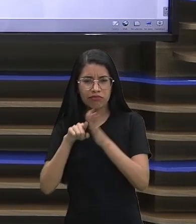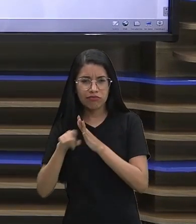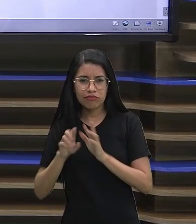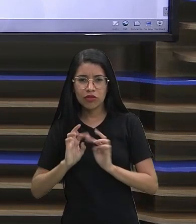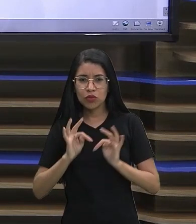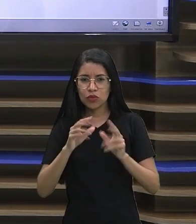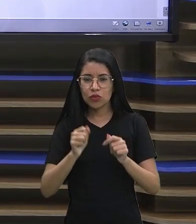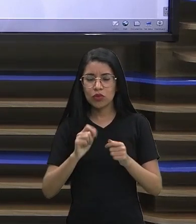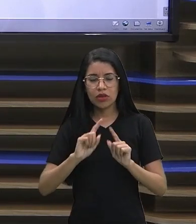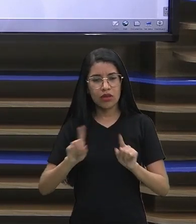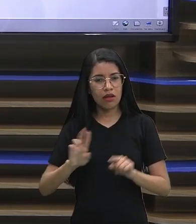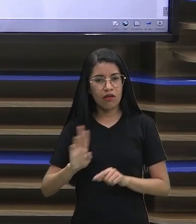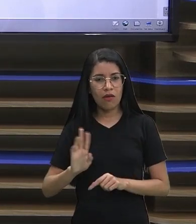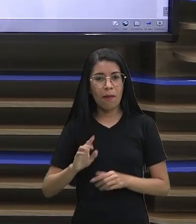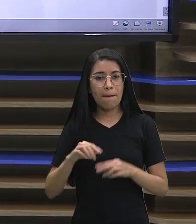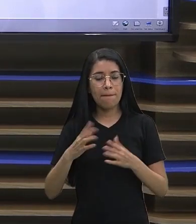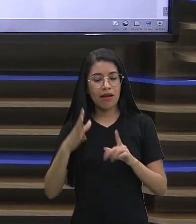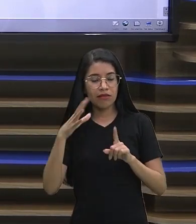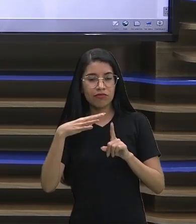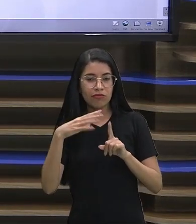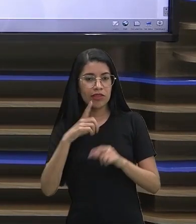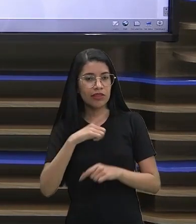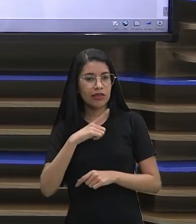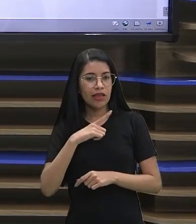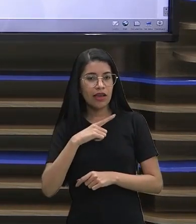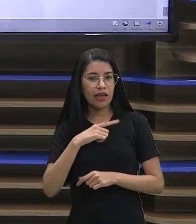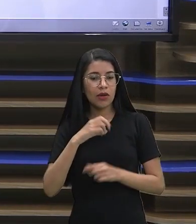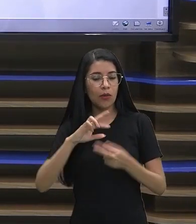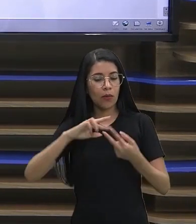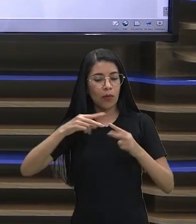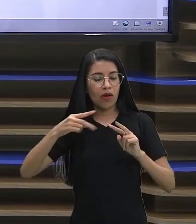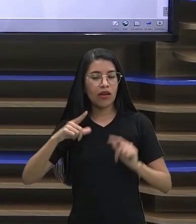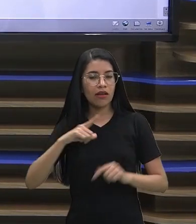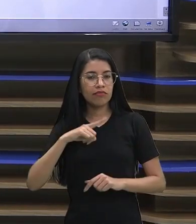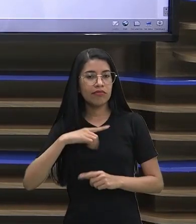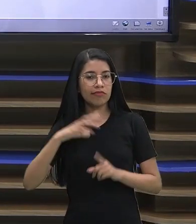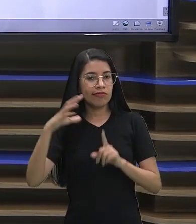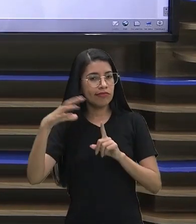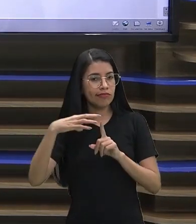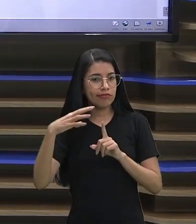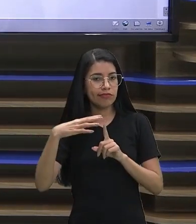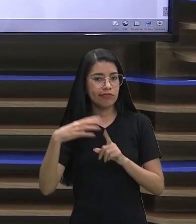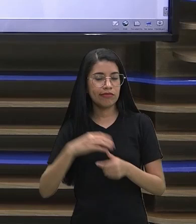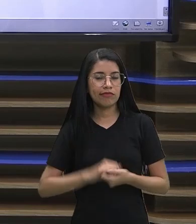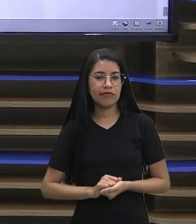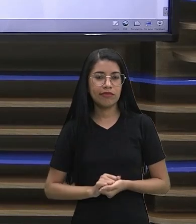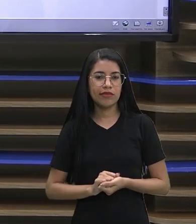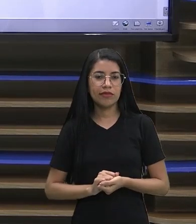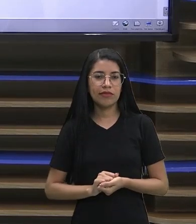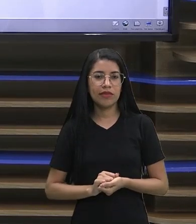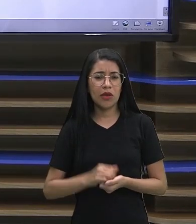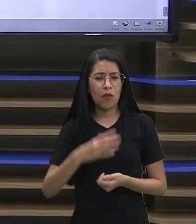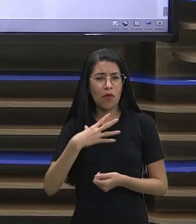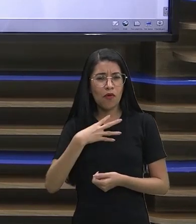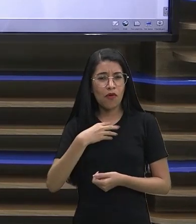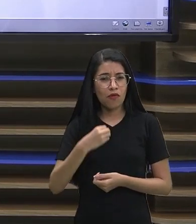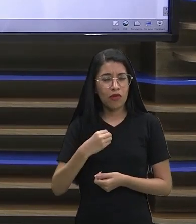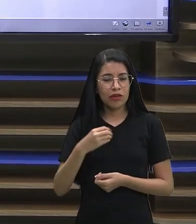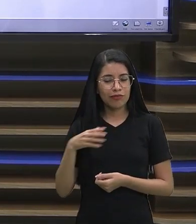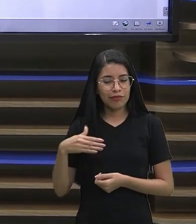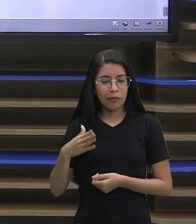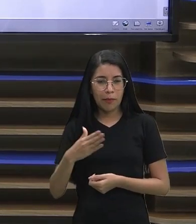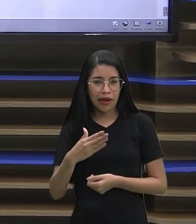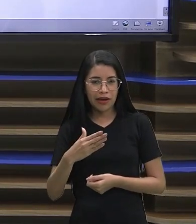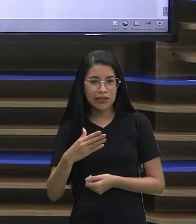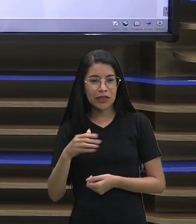mas me influencia. O que eu sou, o seu DNA influencia, né? Aquele negócio de filho de peixe, peixinho é?